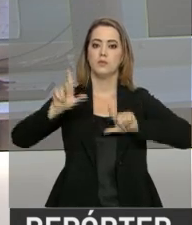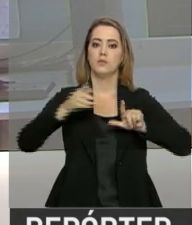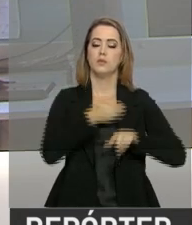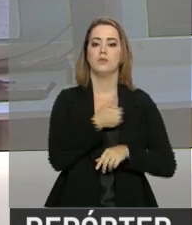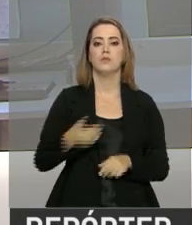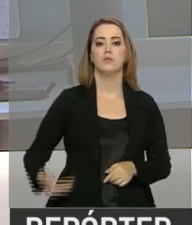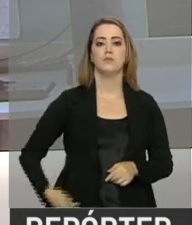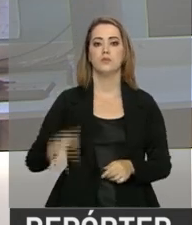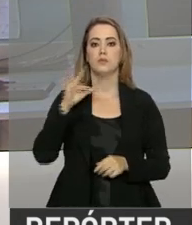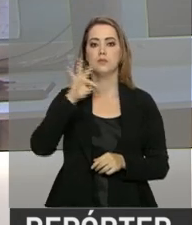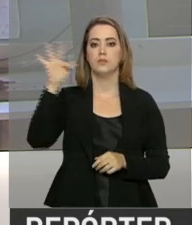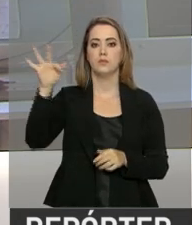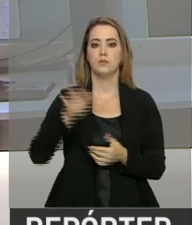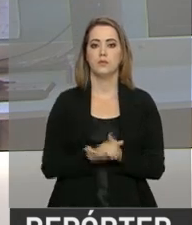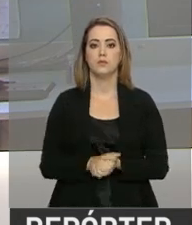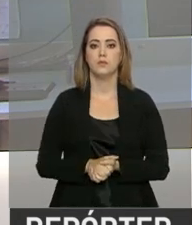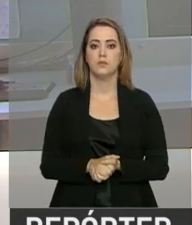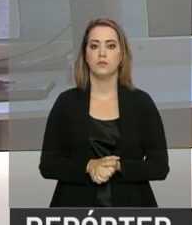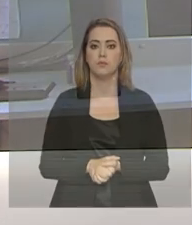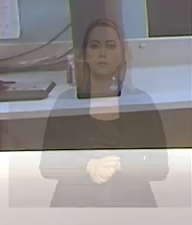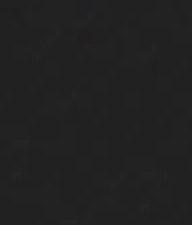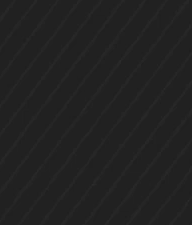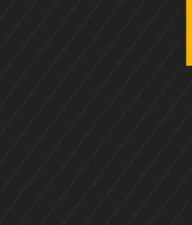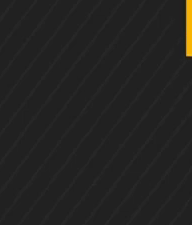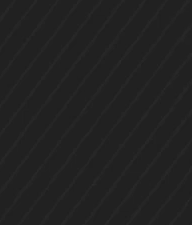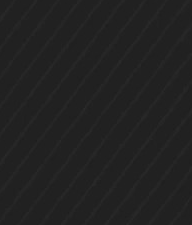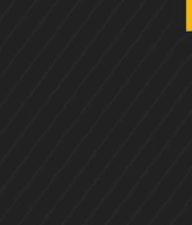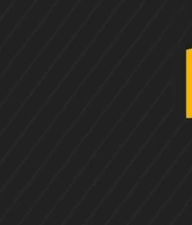NBR a TV do Governo Federal